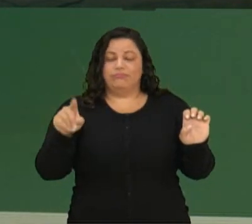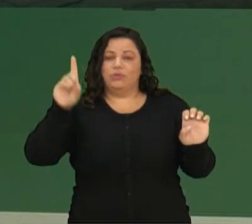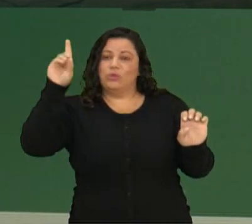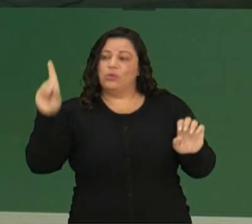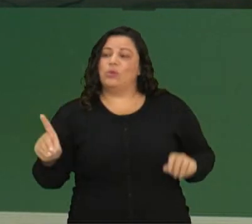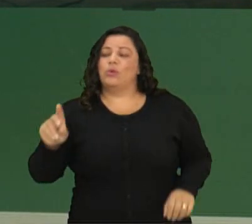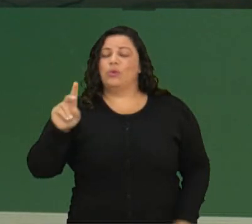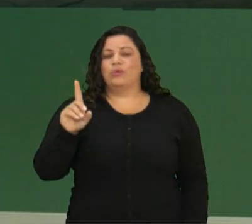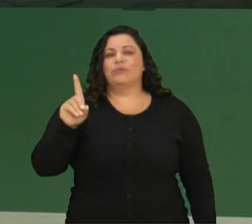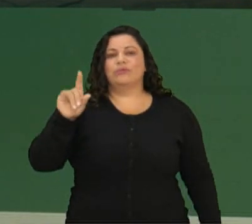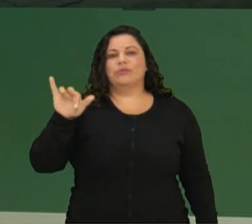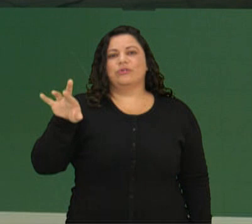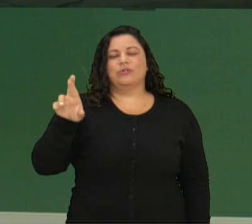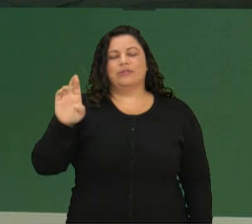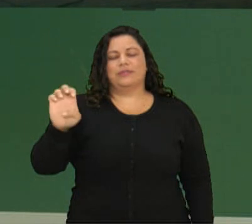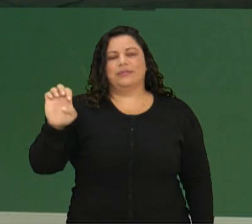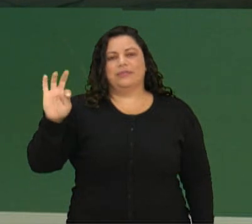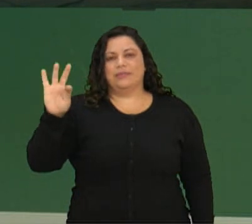direito. Beleza?